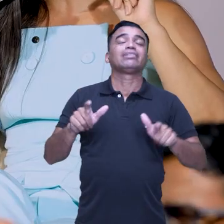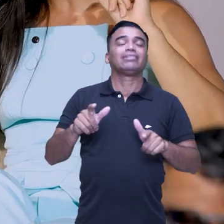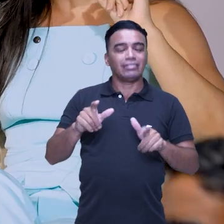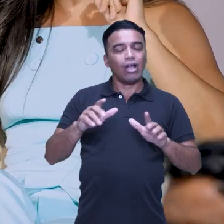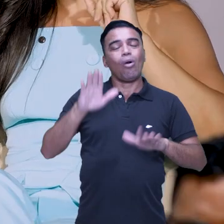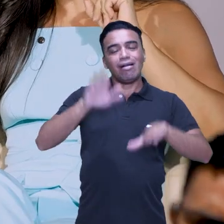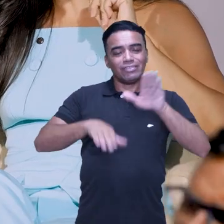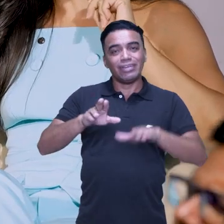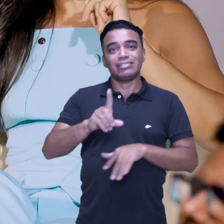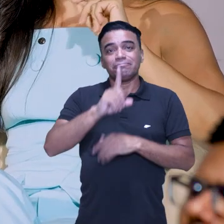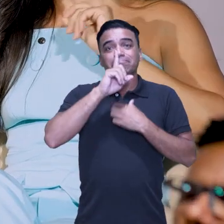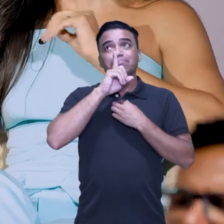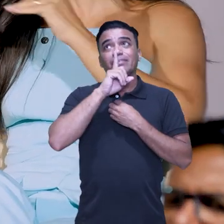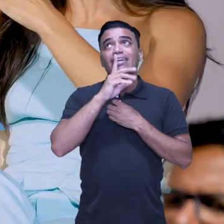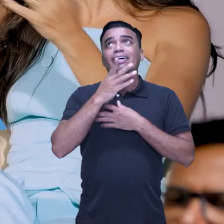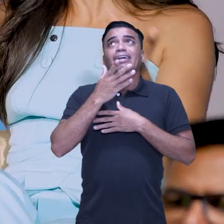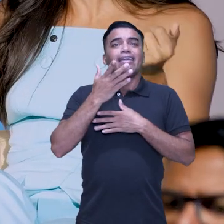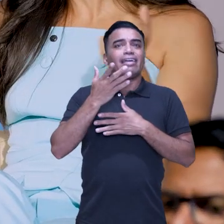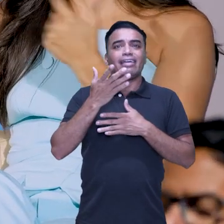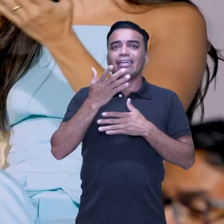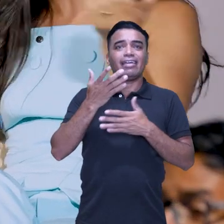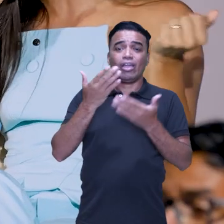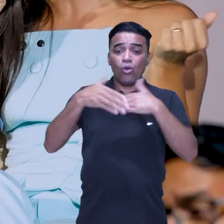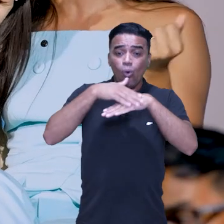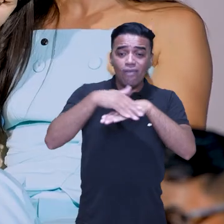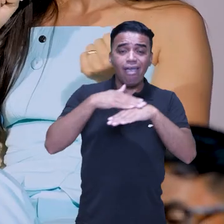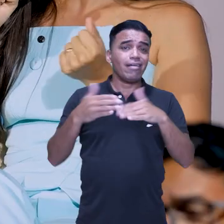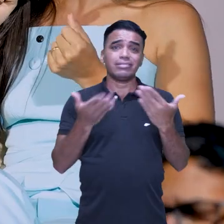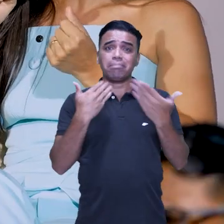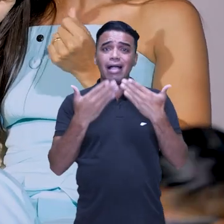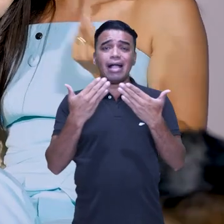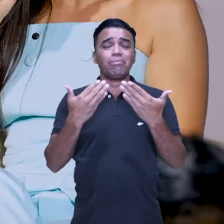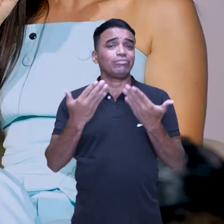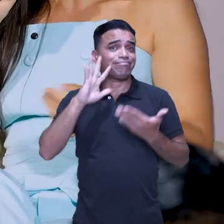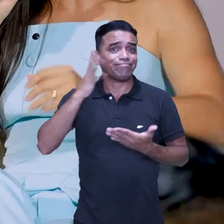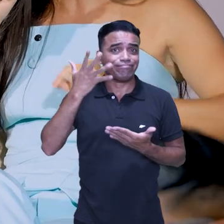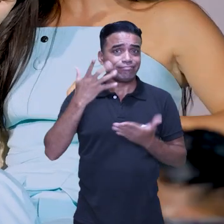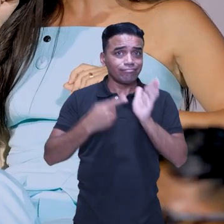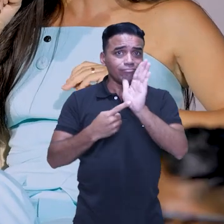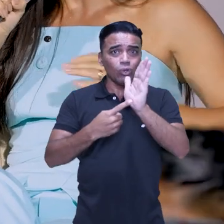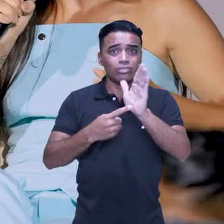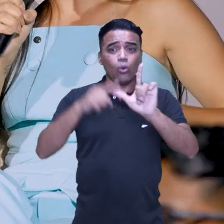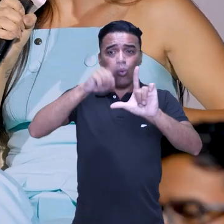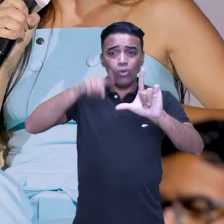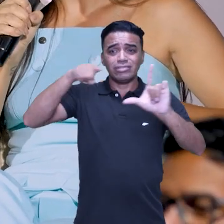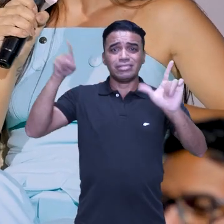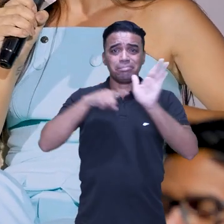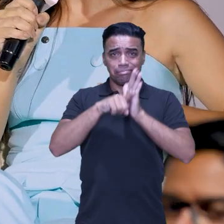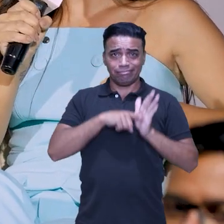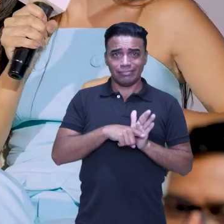que muitas vezes toma conta de uma conversa, de um bate-papo, e quando revelamos alguns índices, as